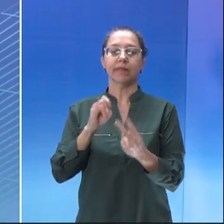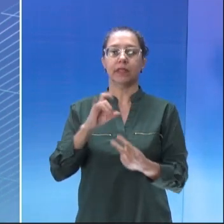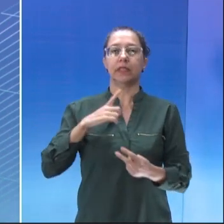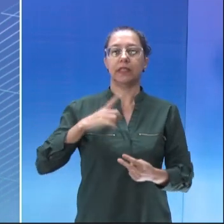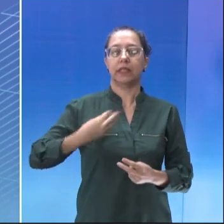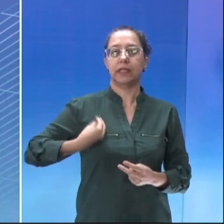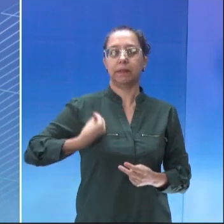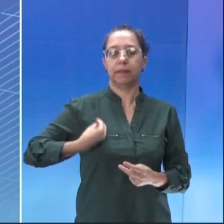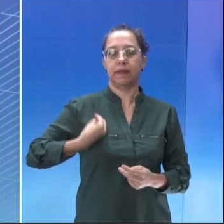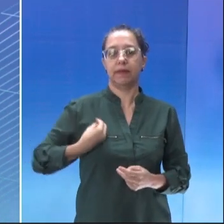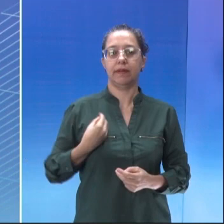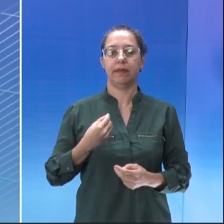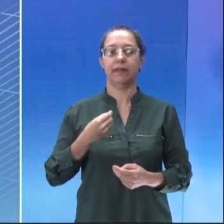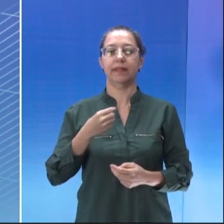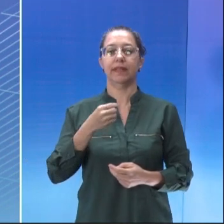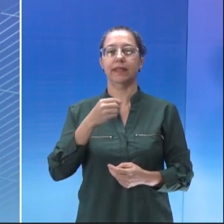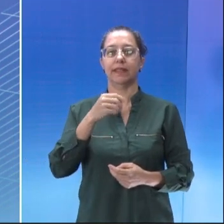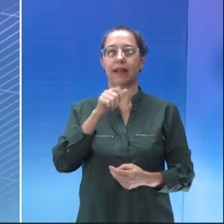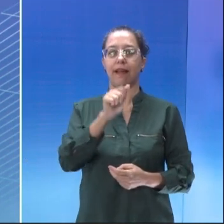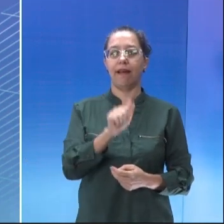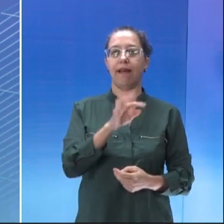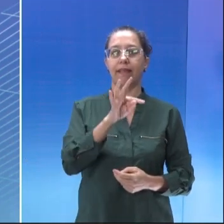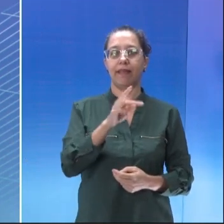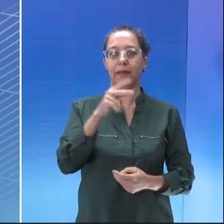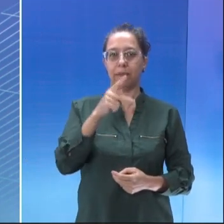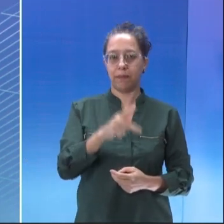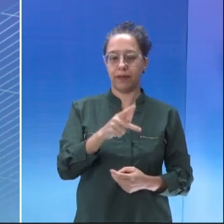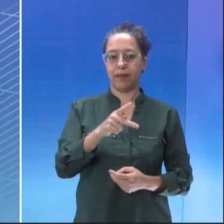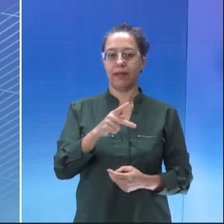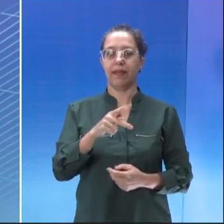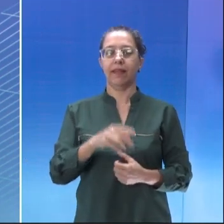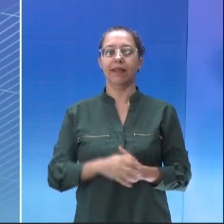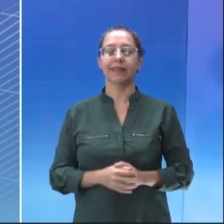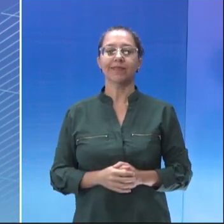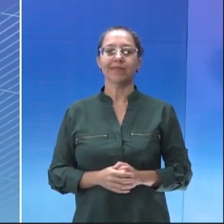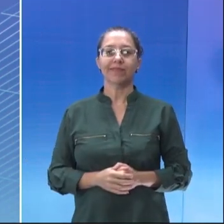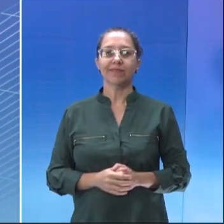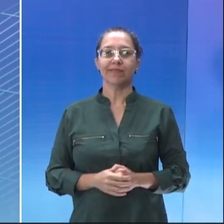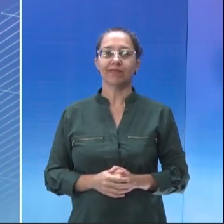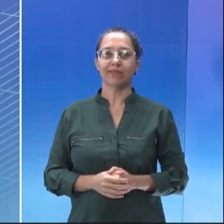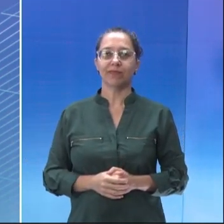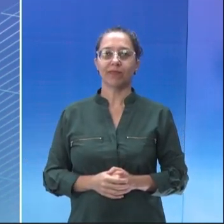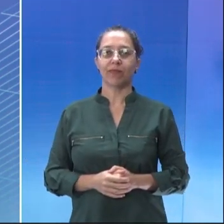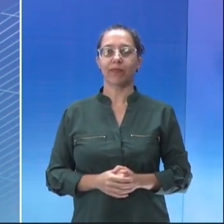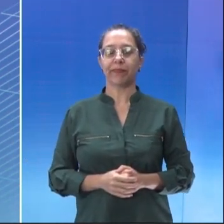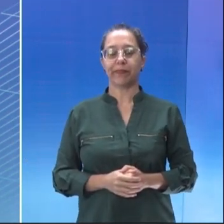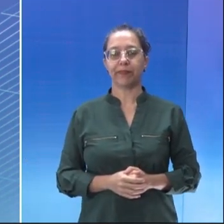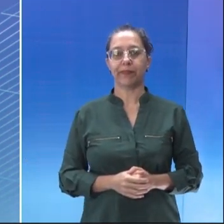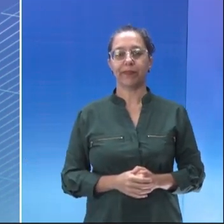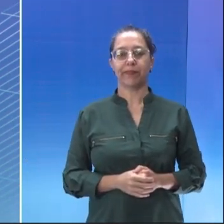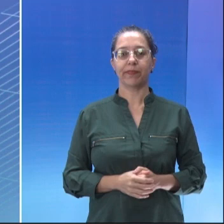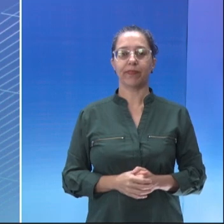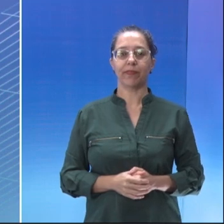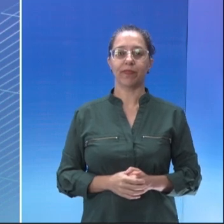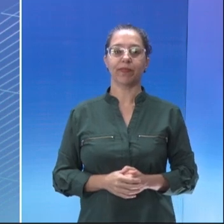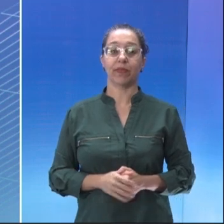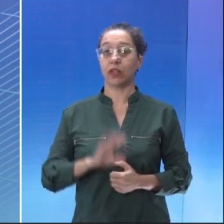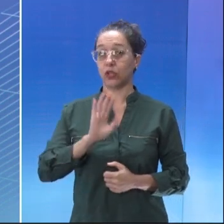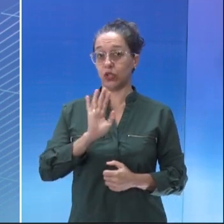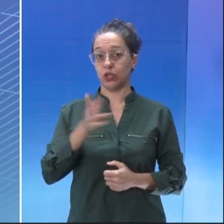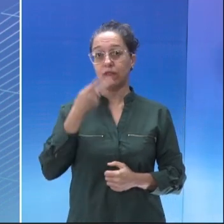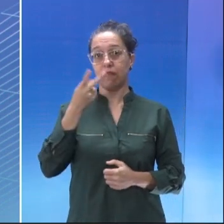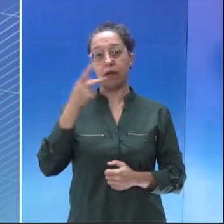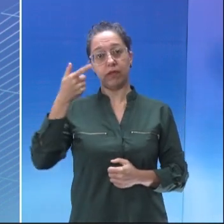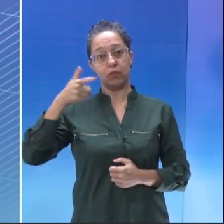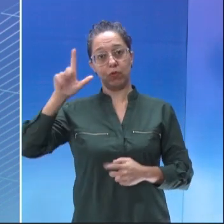de ATP, certo? Que é o adenosina trifosfato, que a gente já falou até em outra aula, correto?